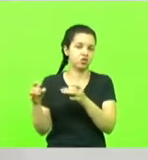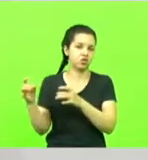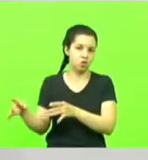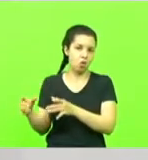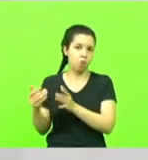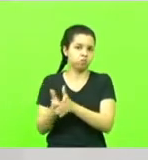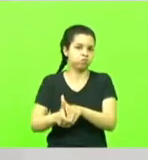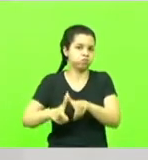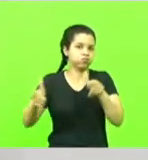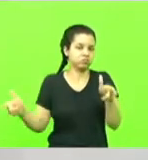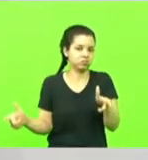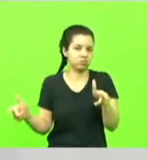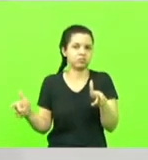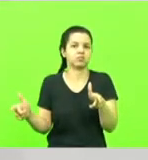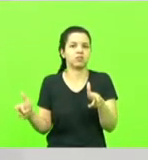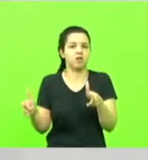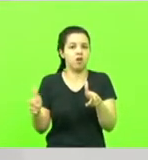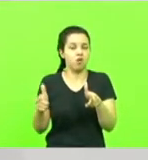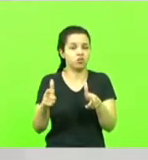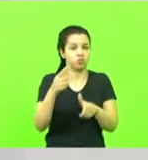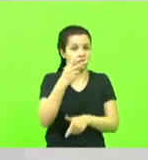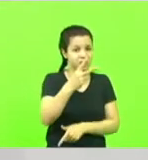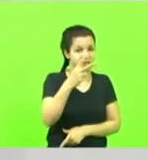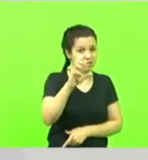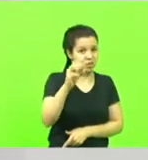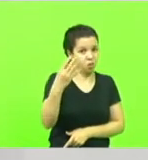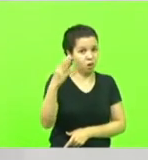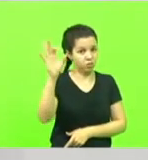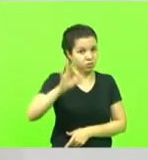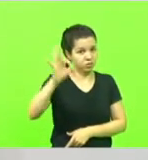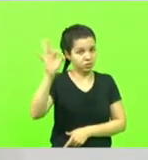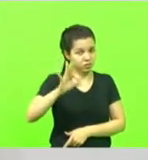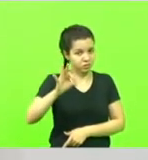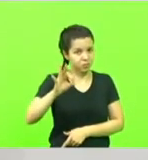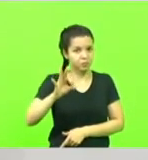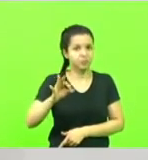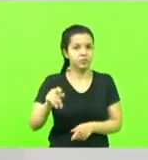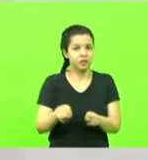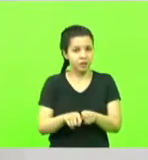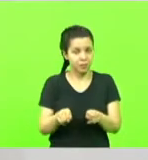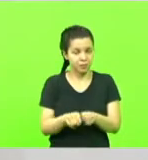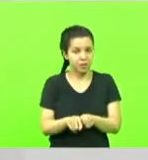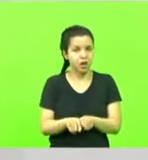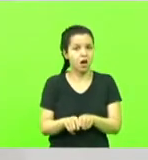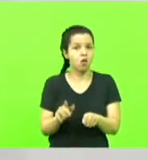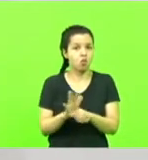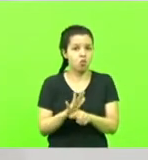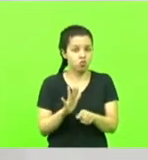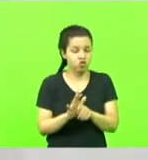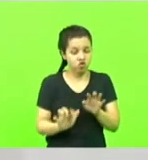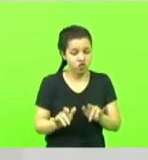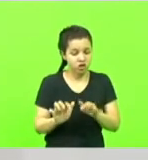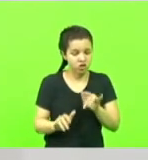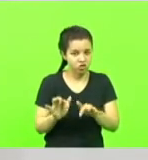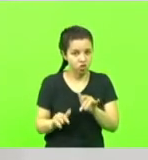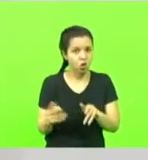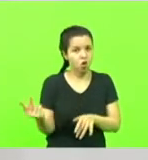de 204%. Depois vem o assistente administrativo e o auxiliar de escritório, os dois com alta